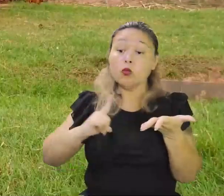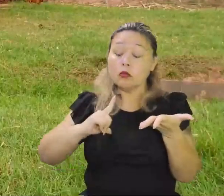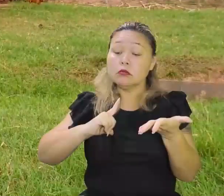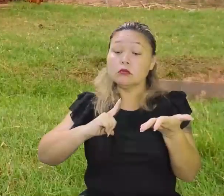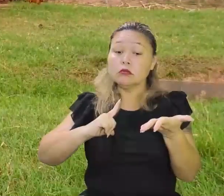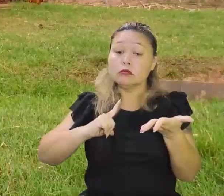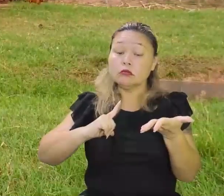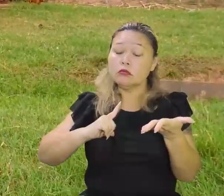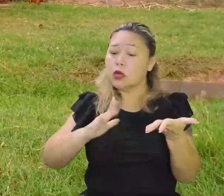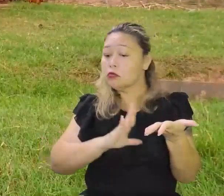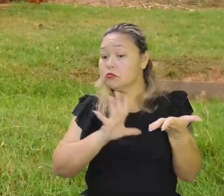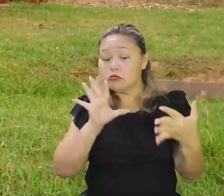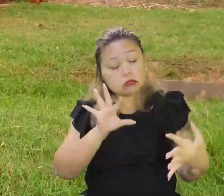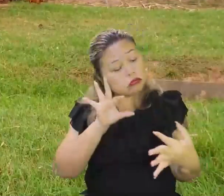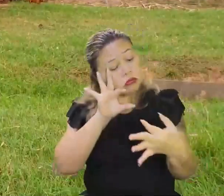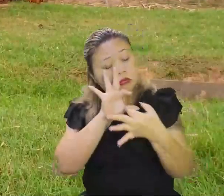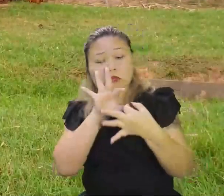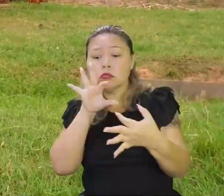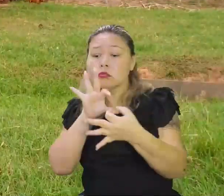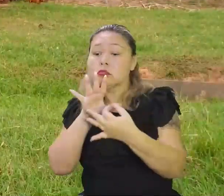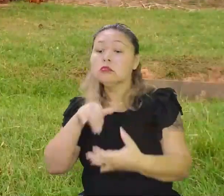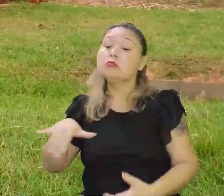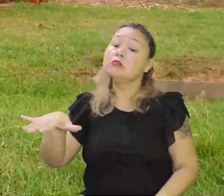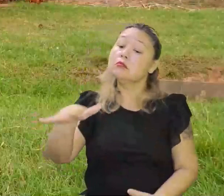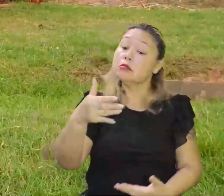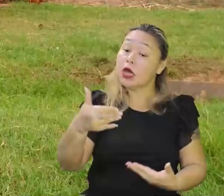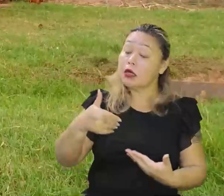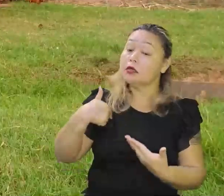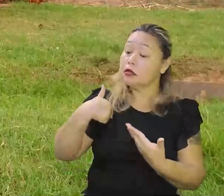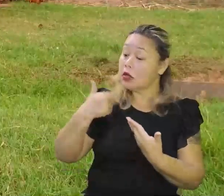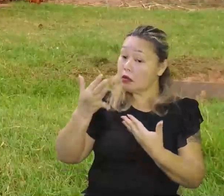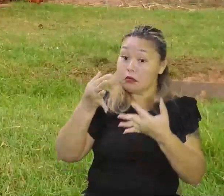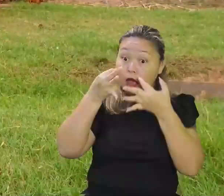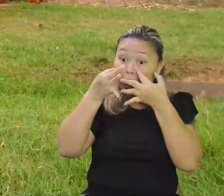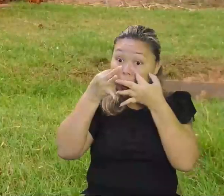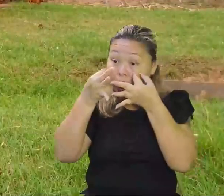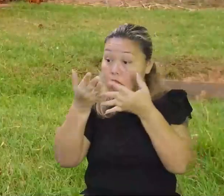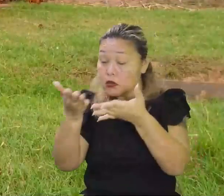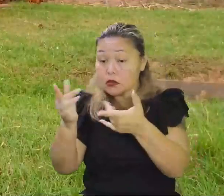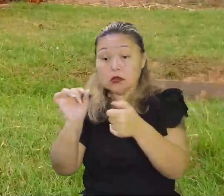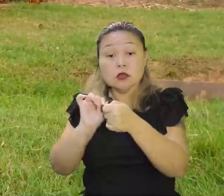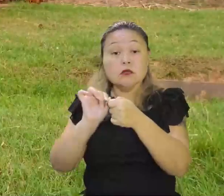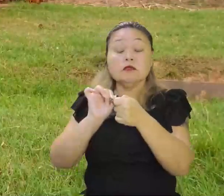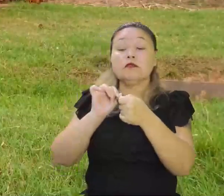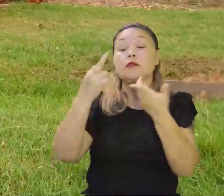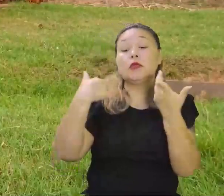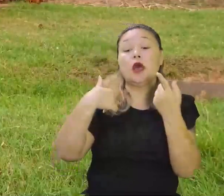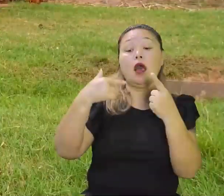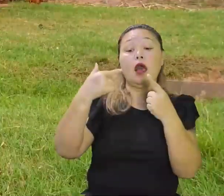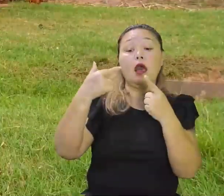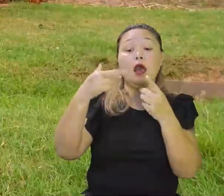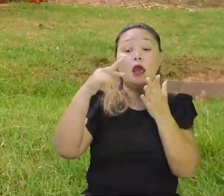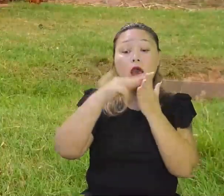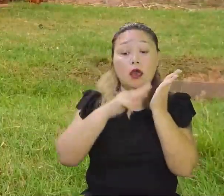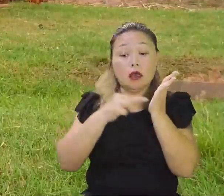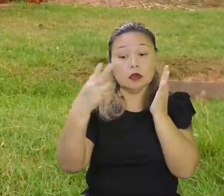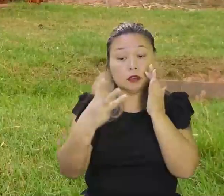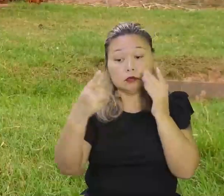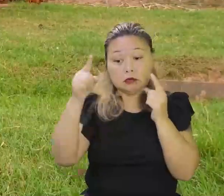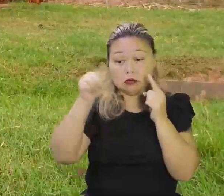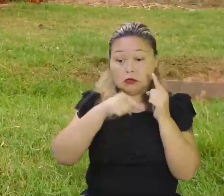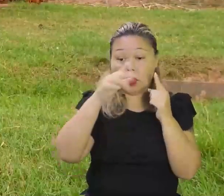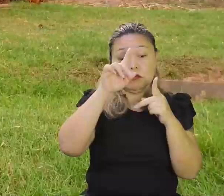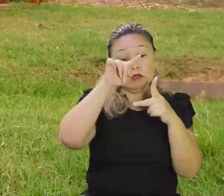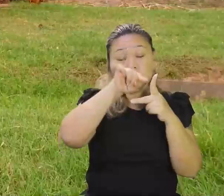mais voltados para essa realidade, né? Tipo lá resolver regra de 3, que é o que nós resolvemos lá na parte de função.